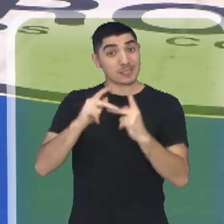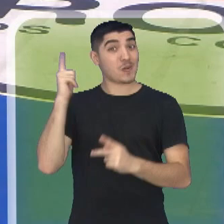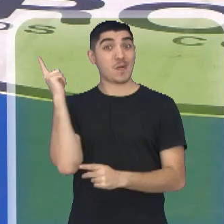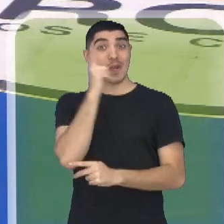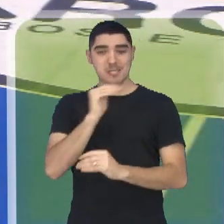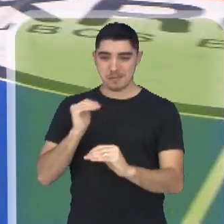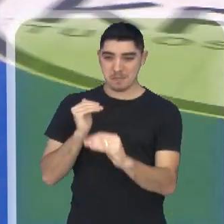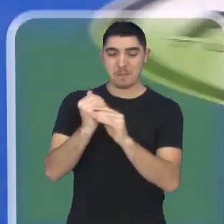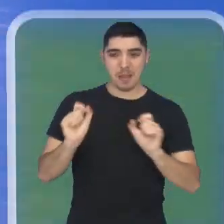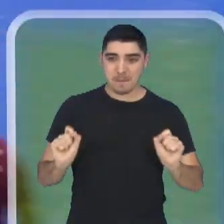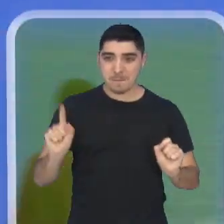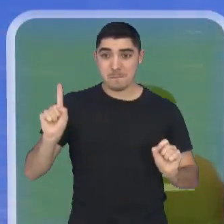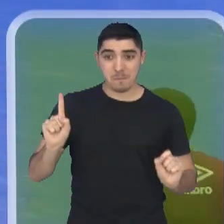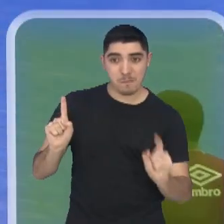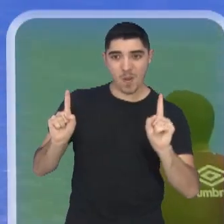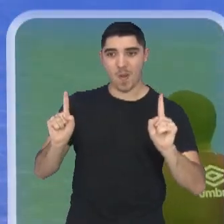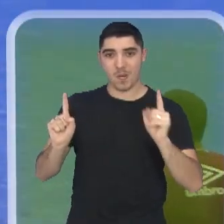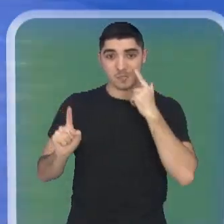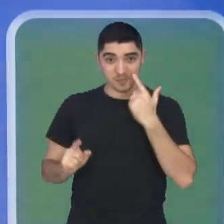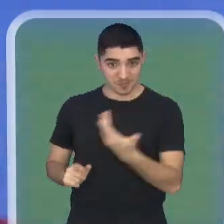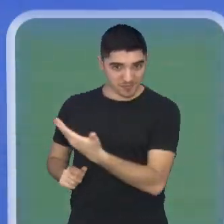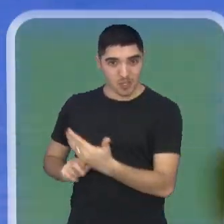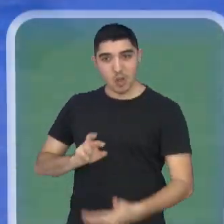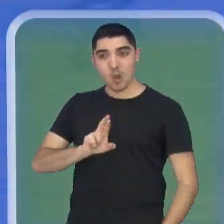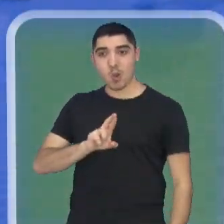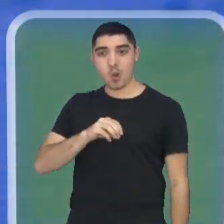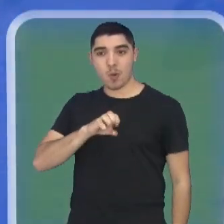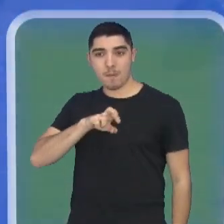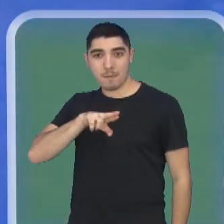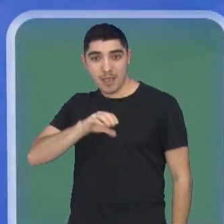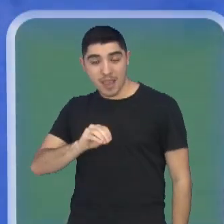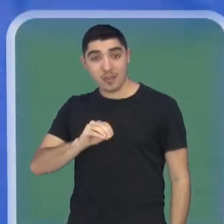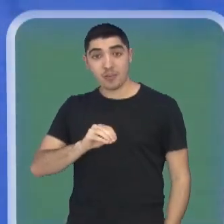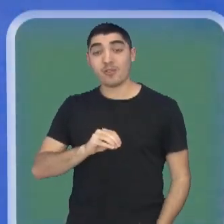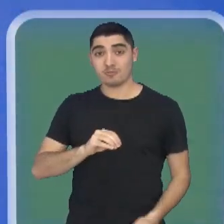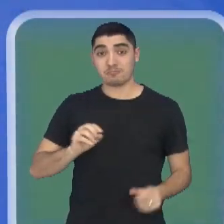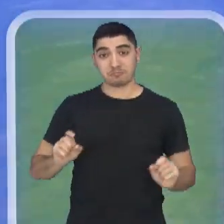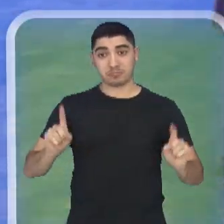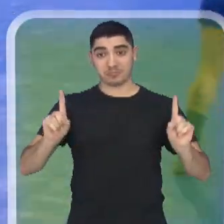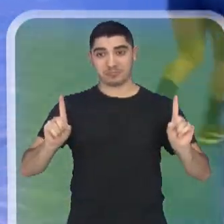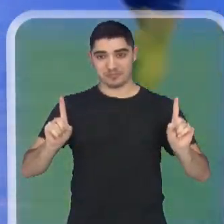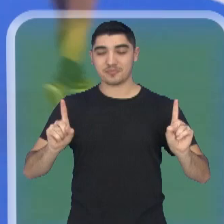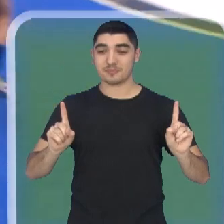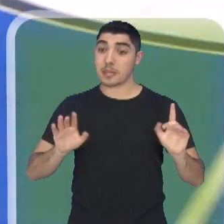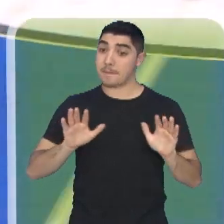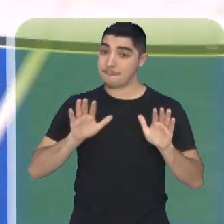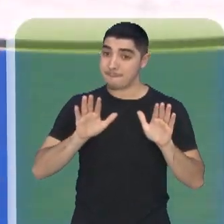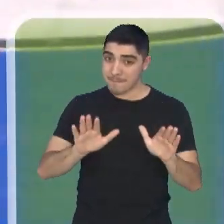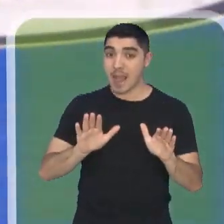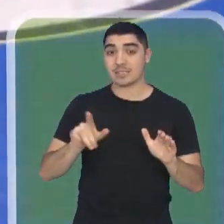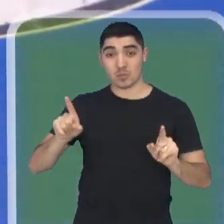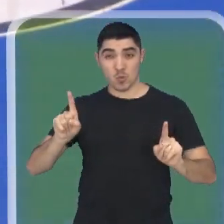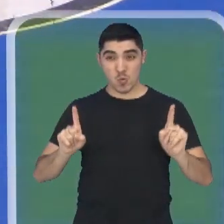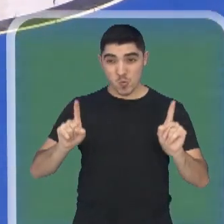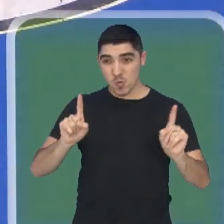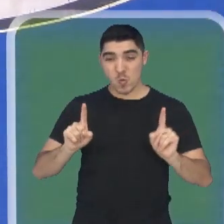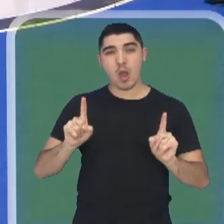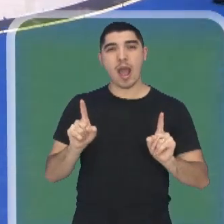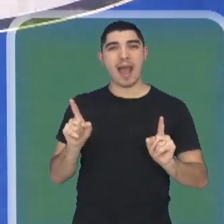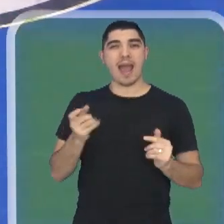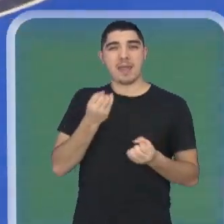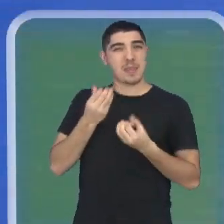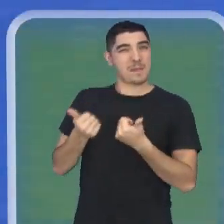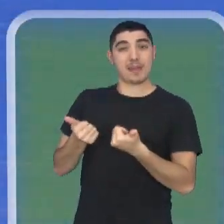ao empate nesse chute da Romero, faltando 14 minutos para o fim. Mas a igualdade no placar não durou